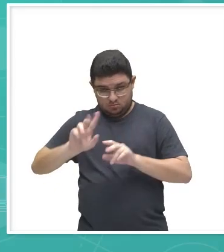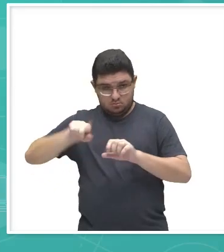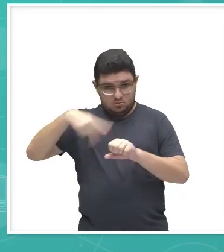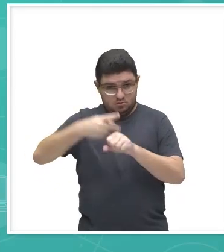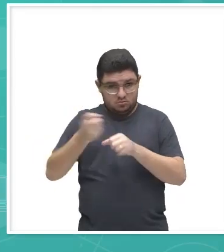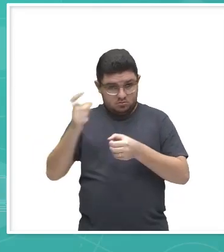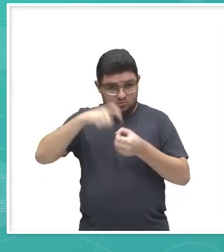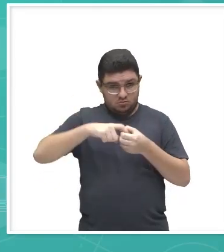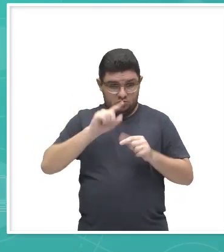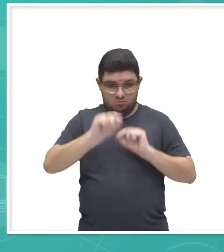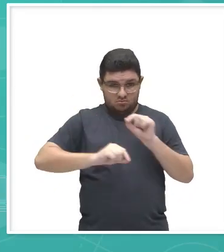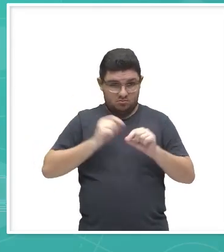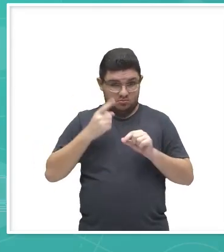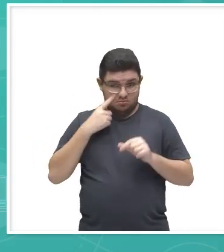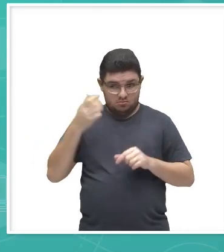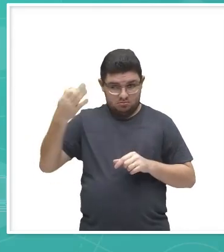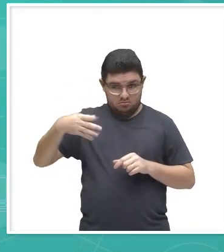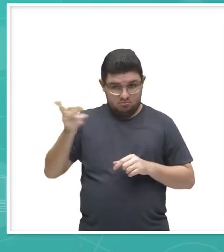todos.